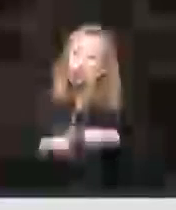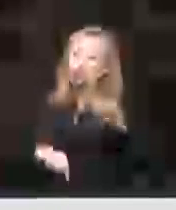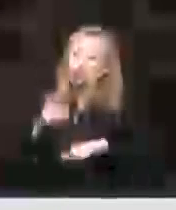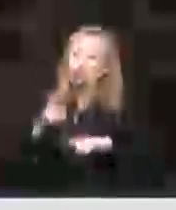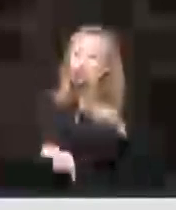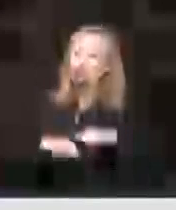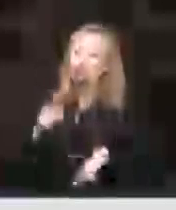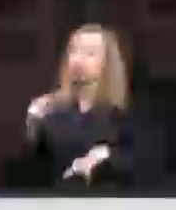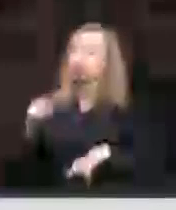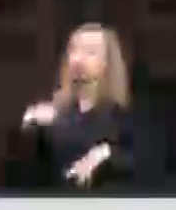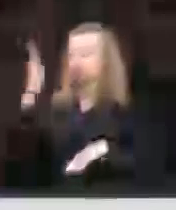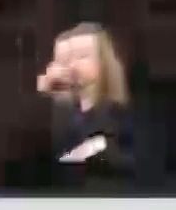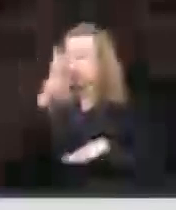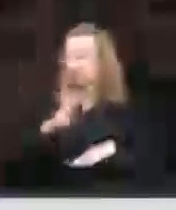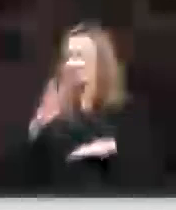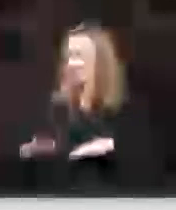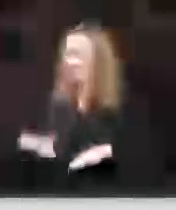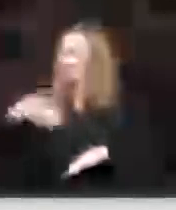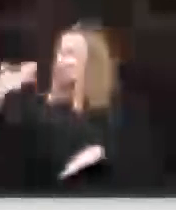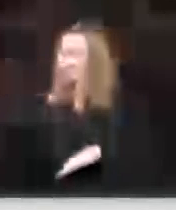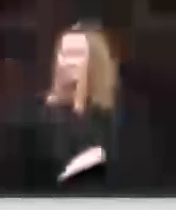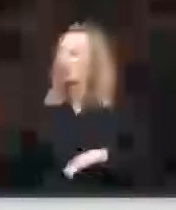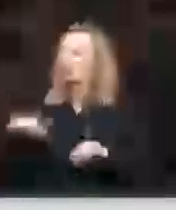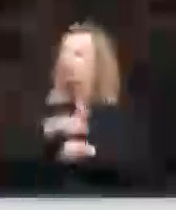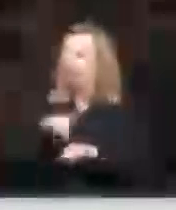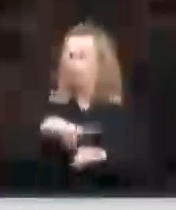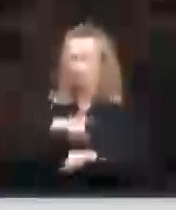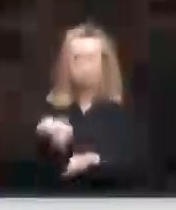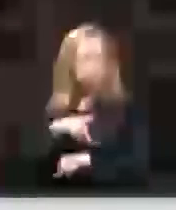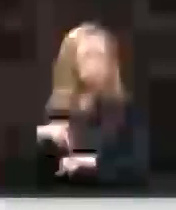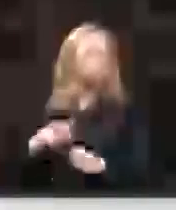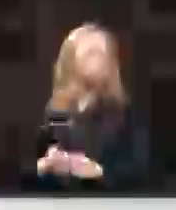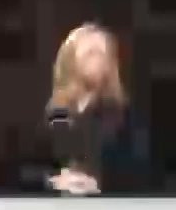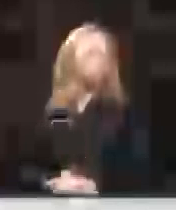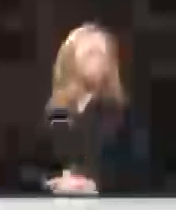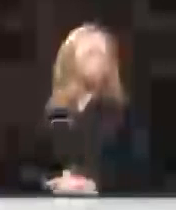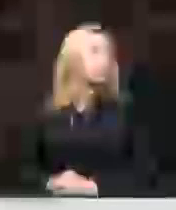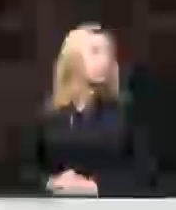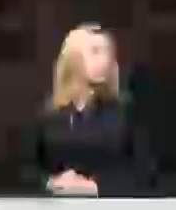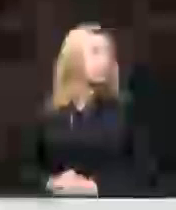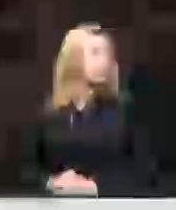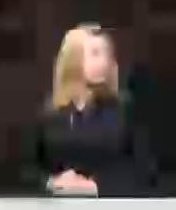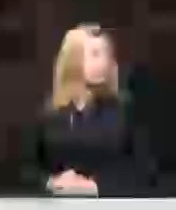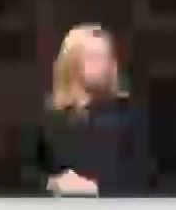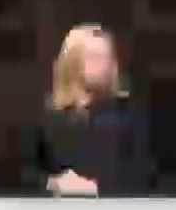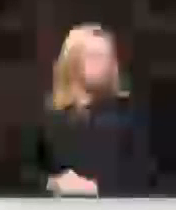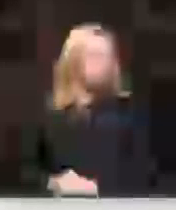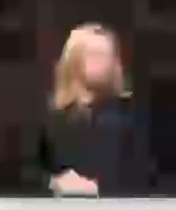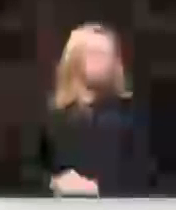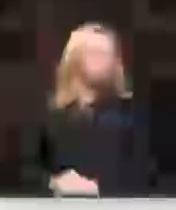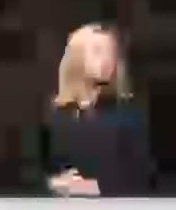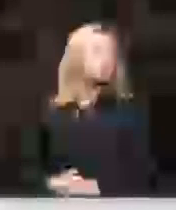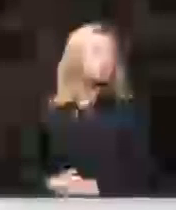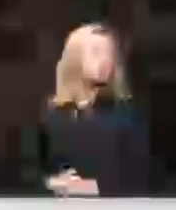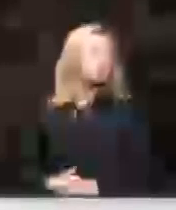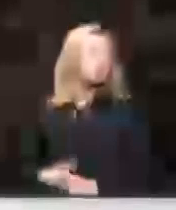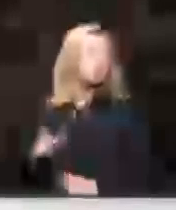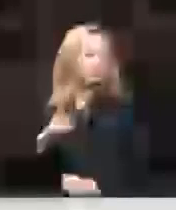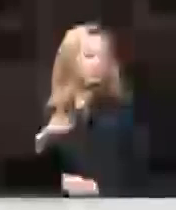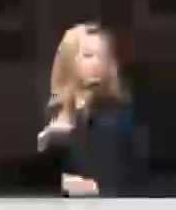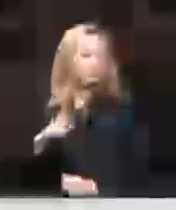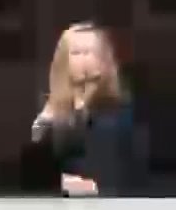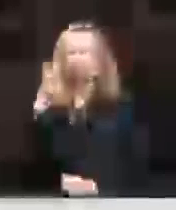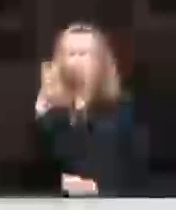que essas commodities produzem, geram. E nós temos que imaginar, e concluo,